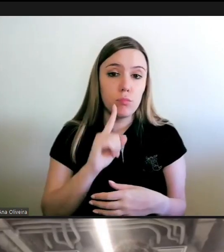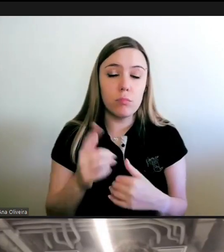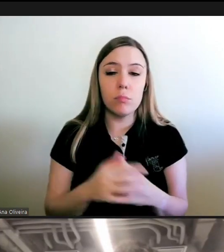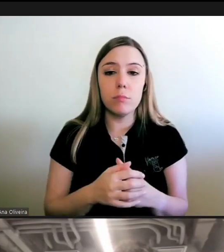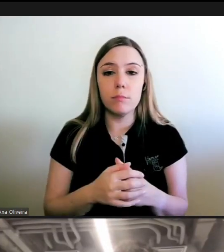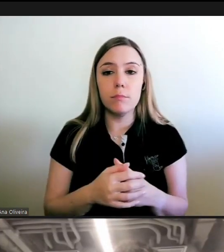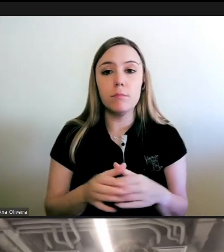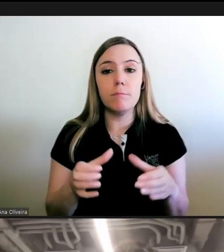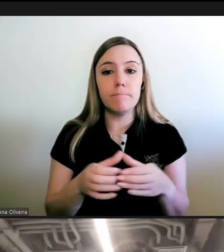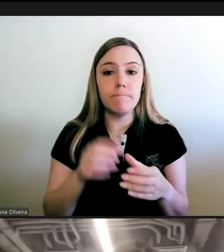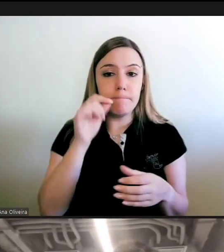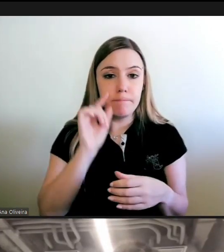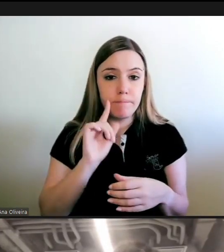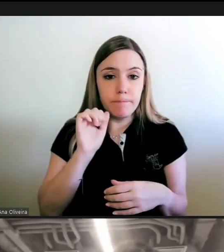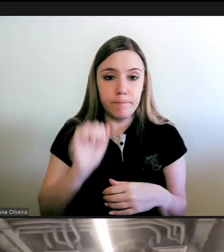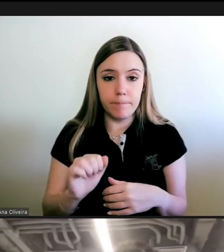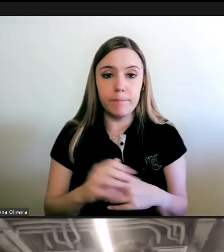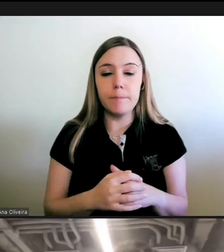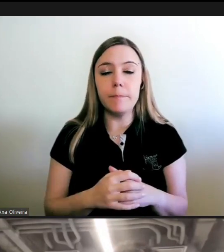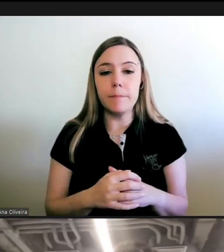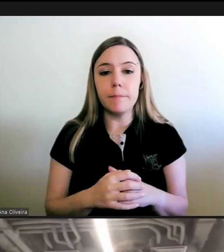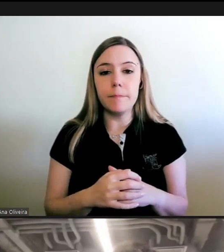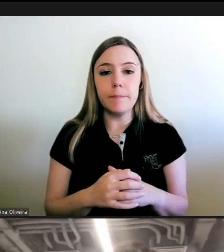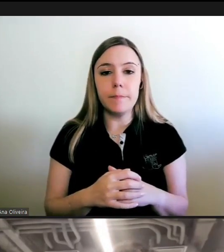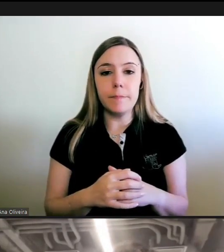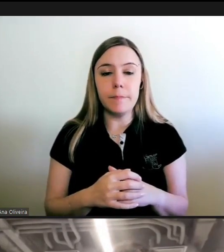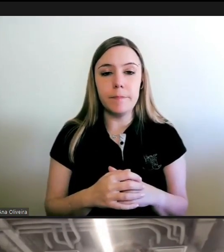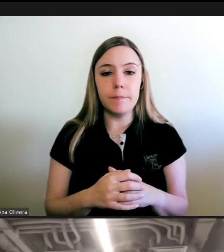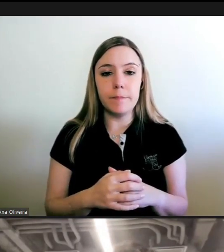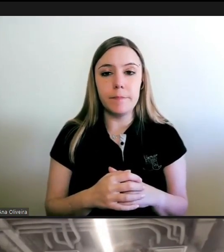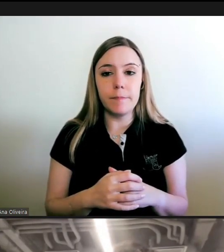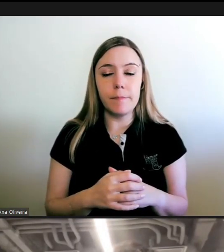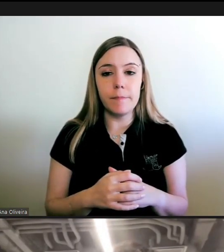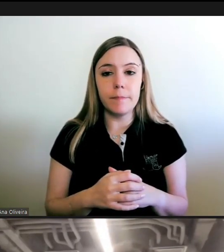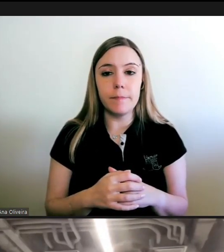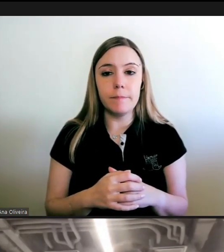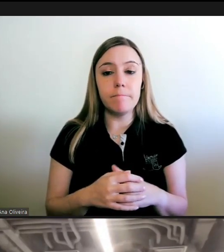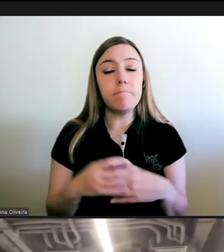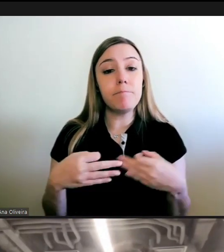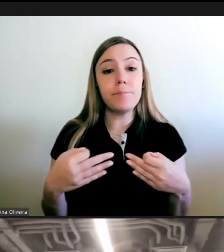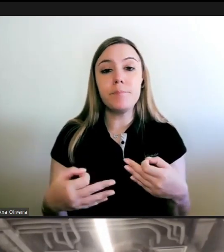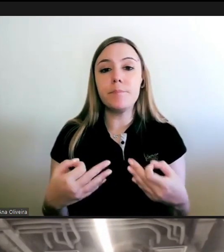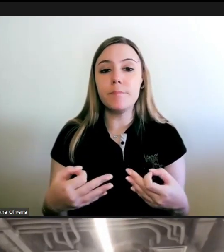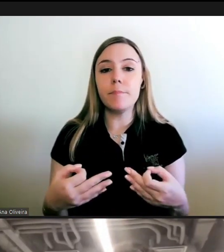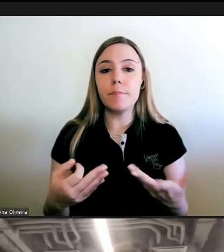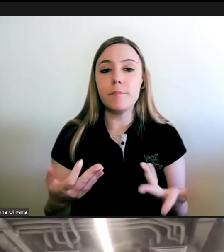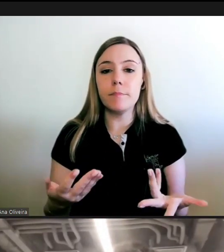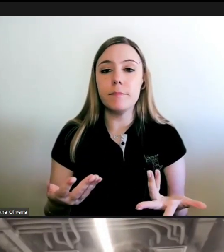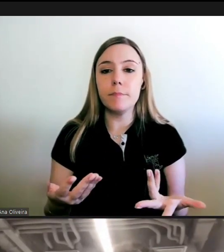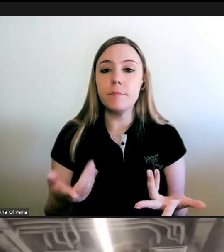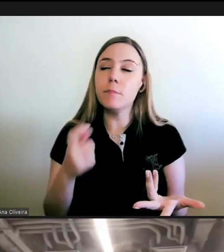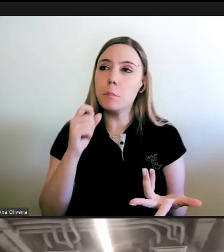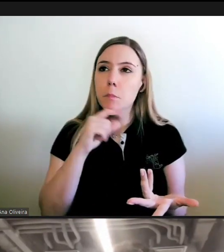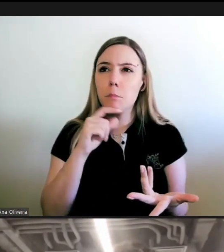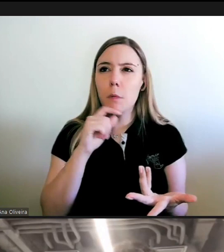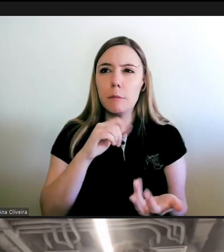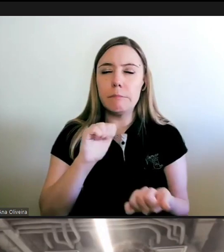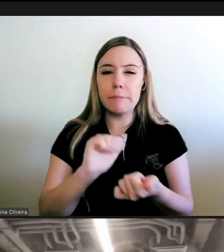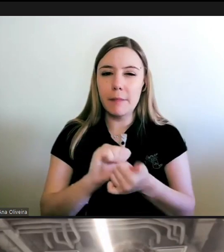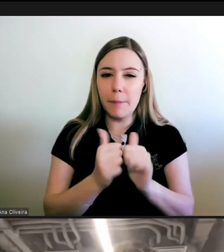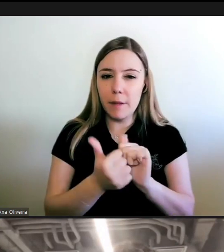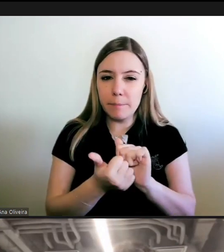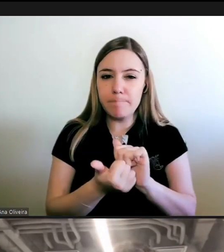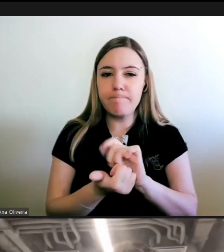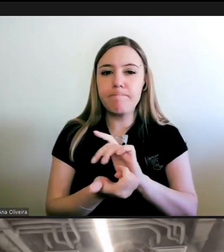de género, que vai dando, ou que vai a cada momento permitindo que afinemos as